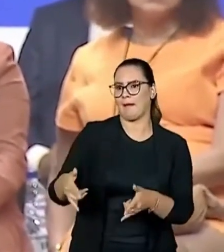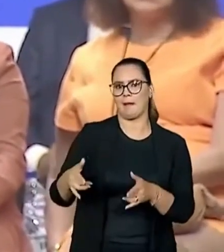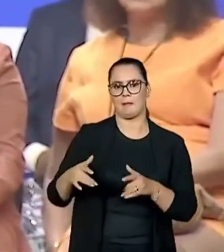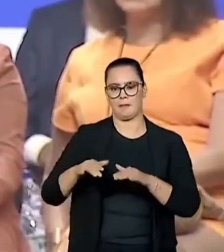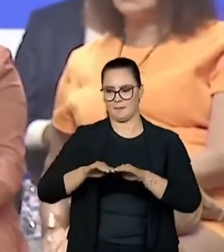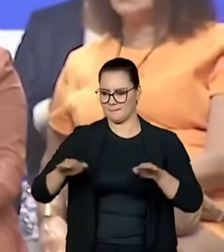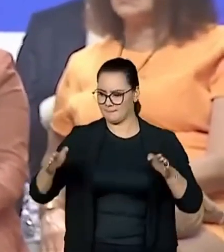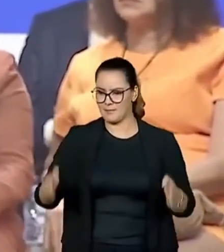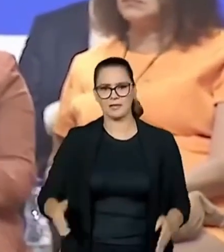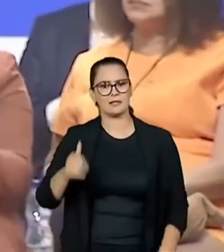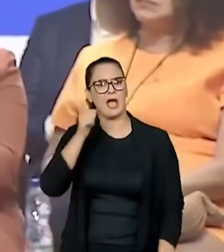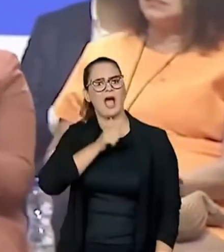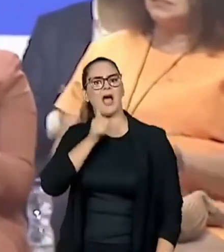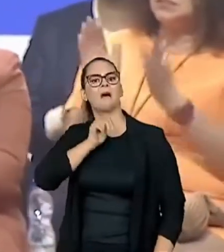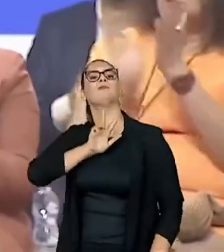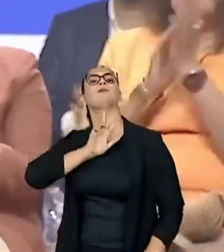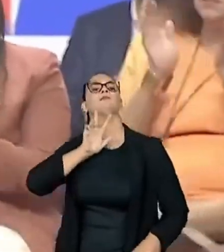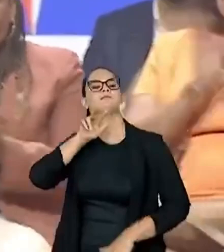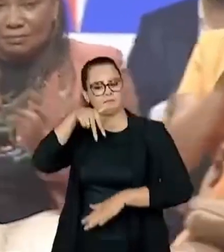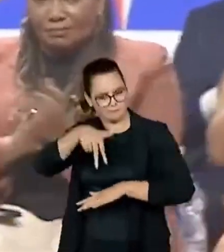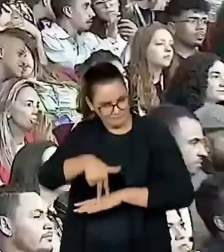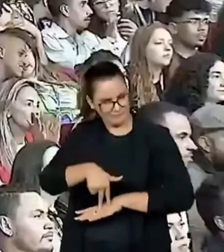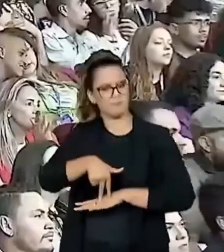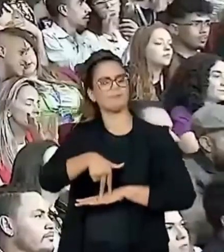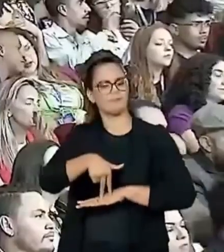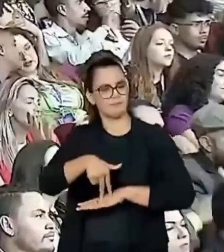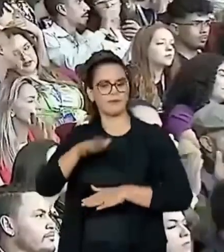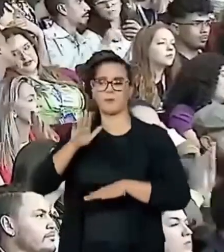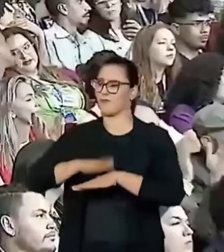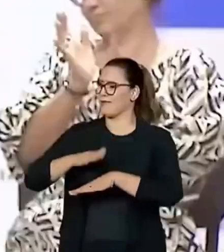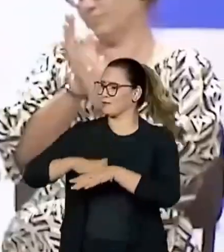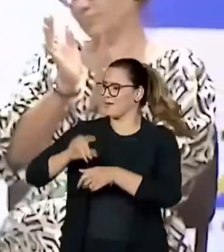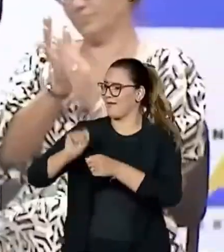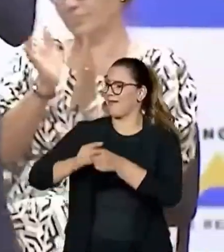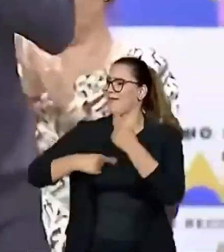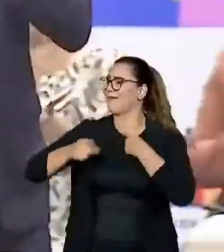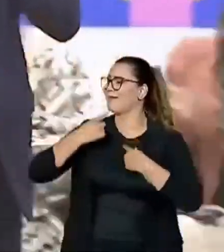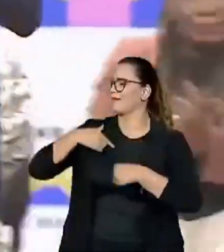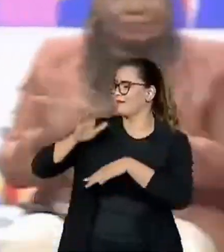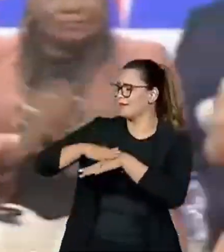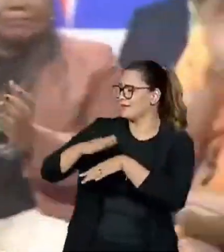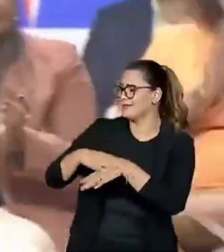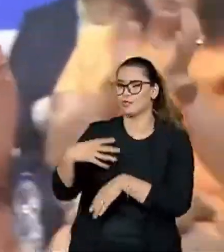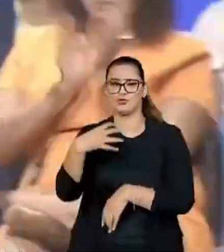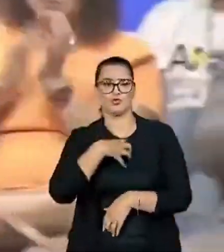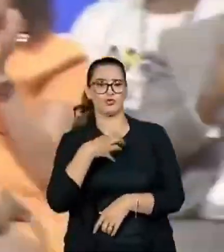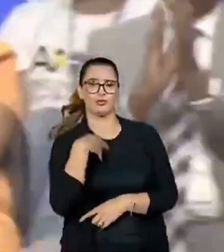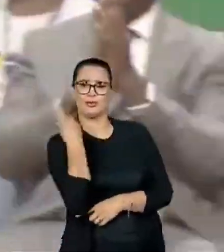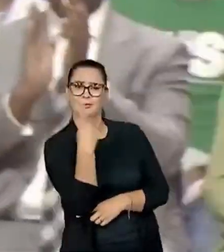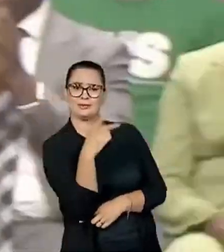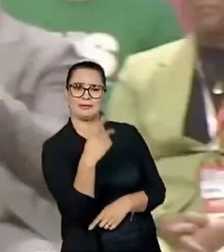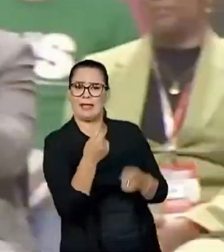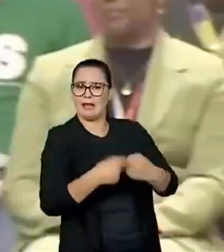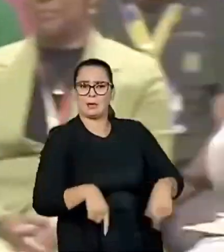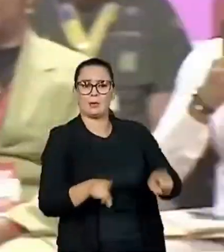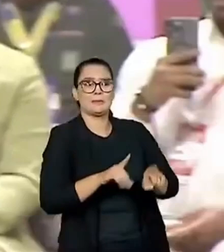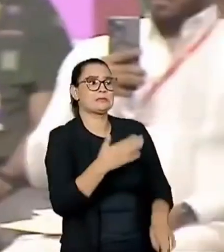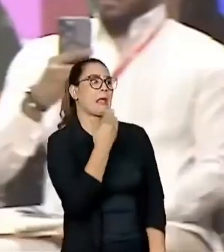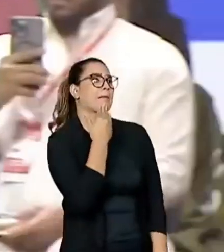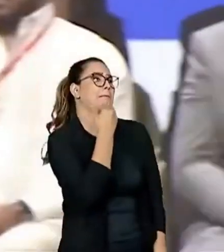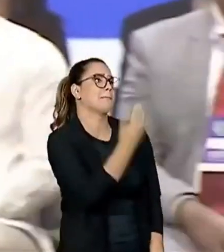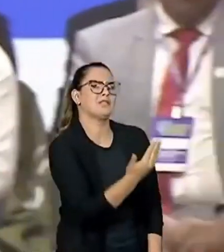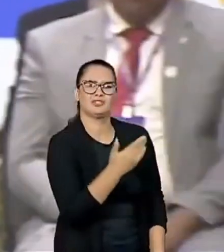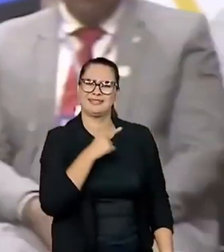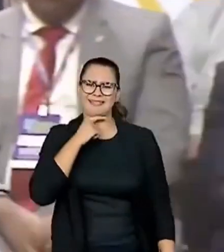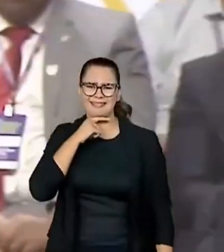mulher é sujeita da história e ela faz o que ela quer, do jeito que ela quer, sem precisar pedir licença